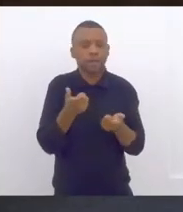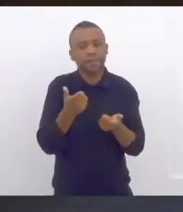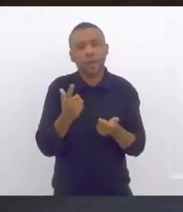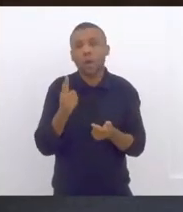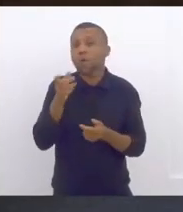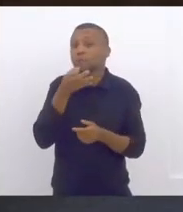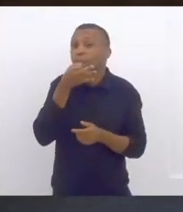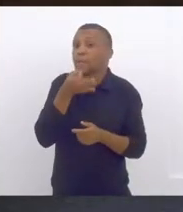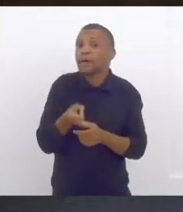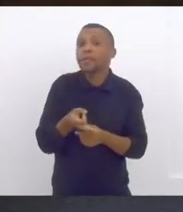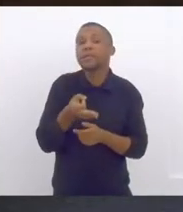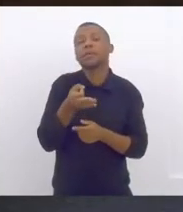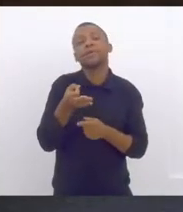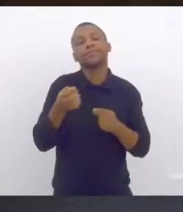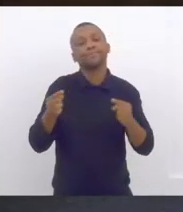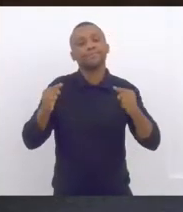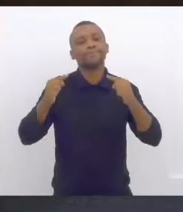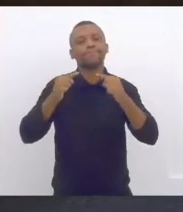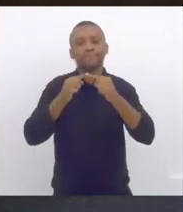ser pela